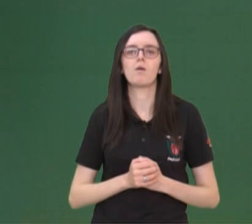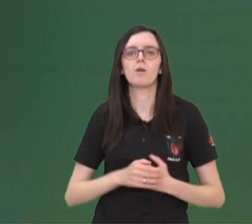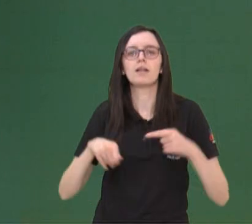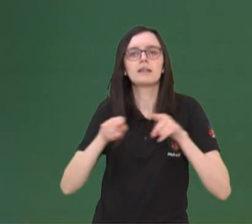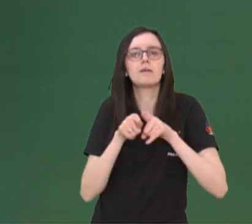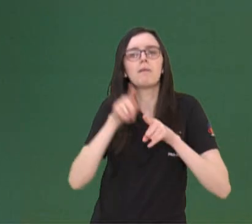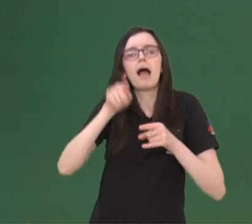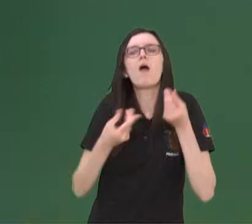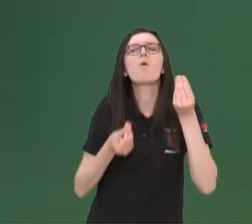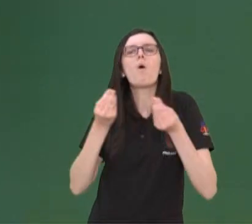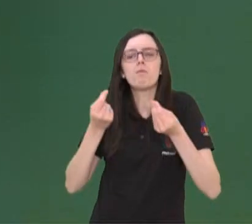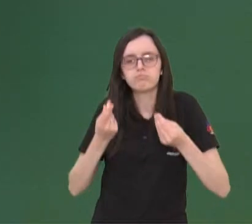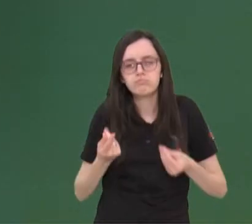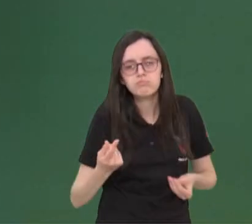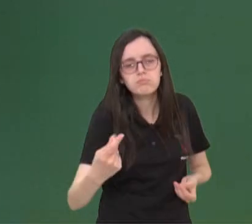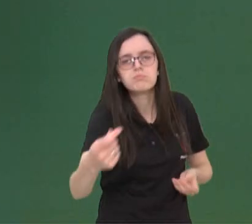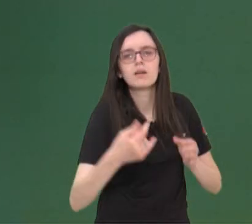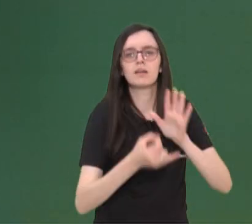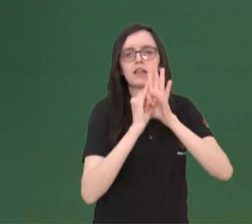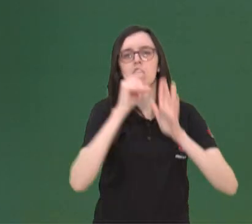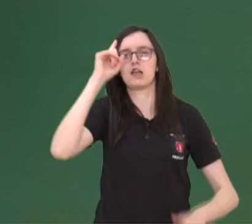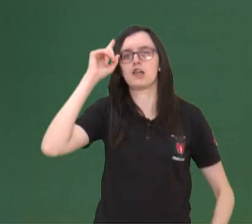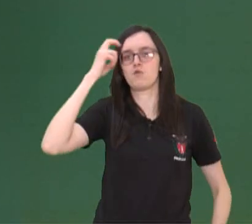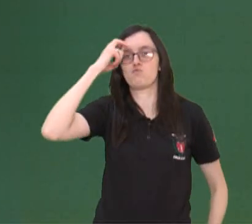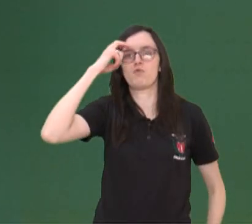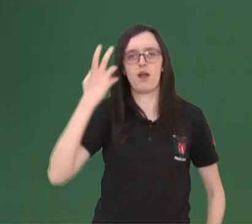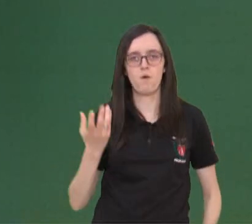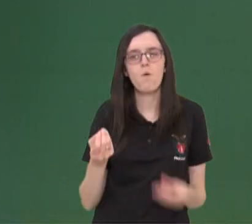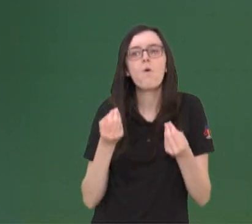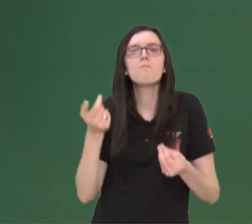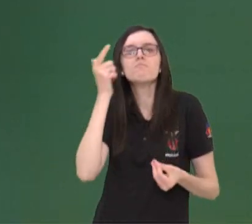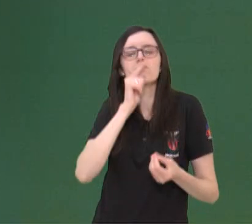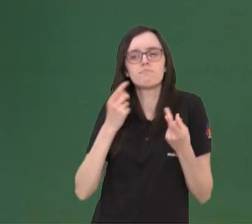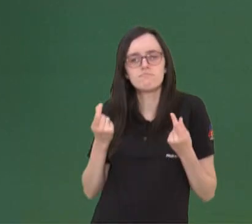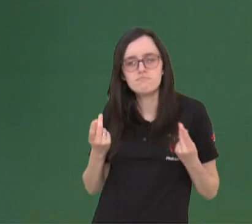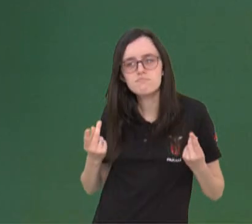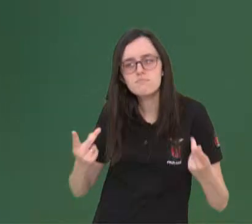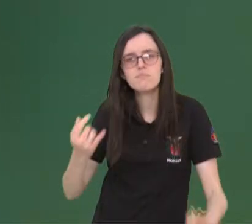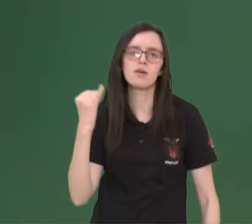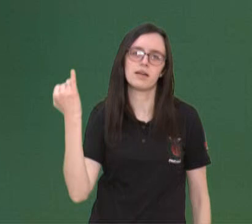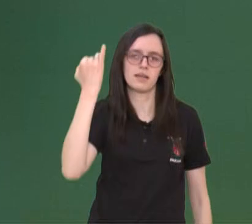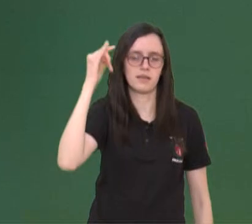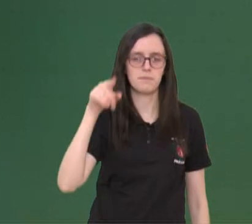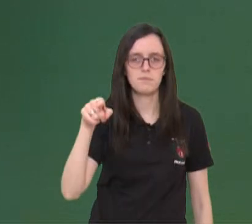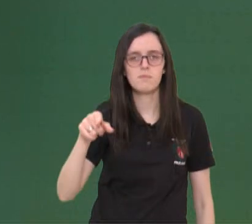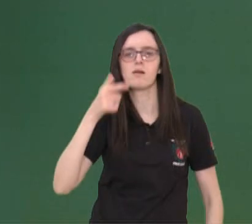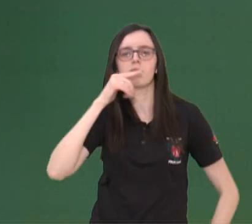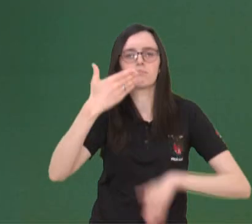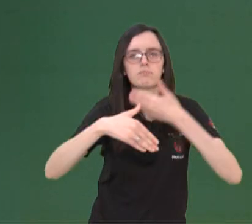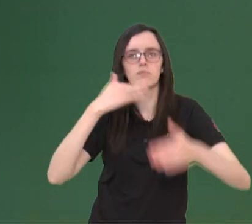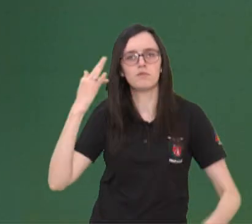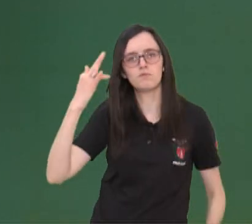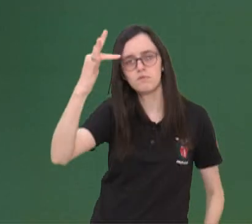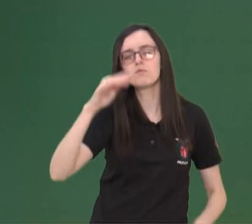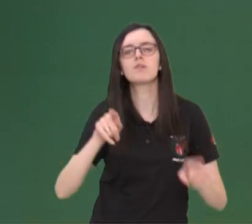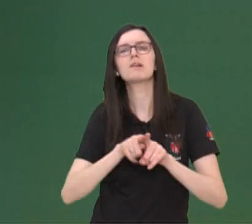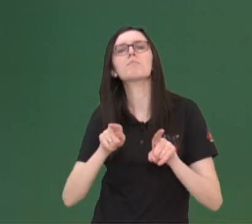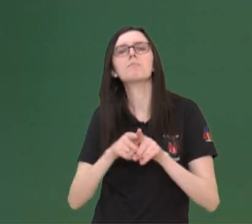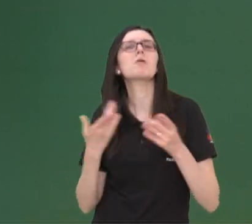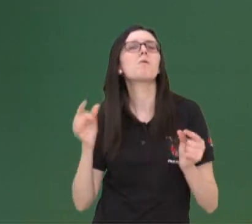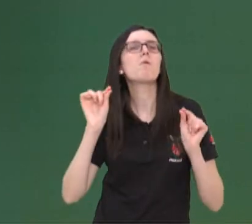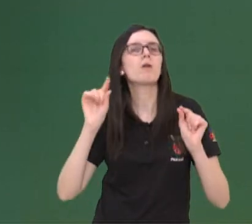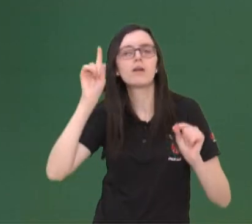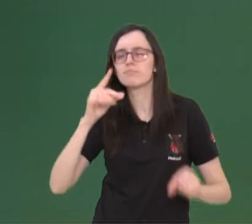como preservar essa identidade cultural, ao qual eles querem preservar isso, né, para gerações futuras, enquanto